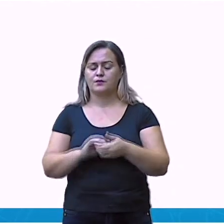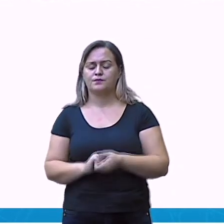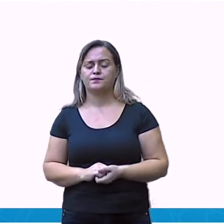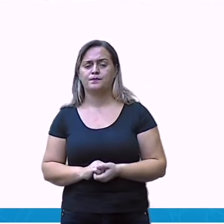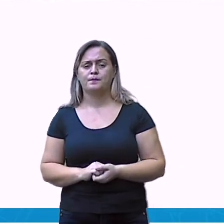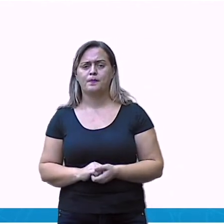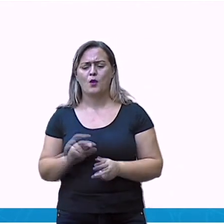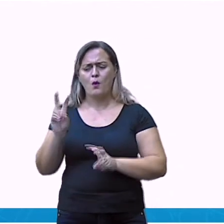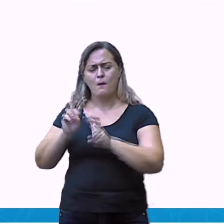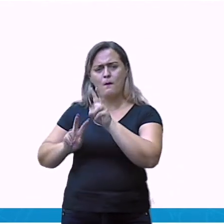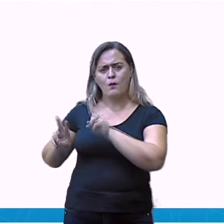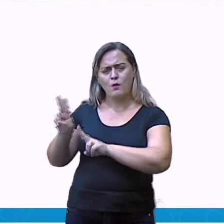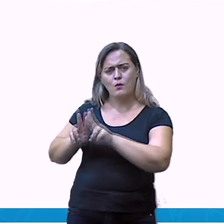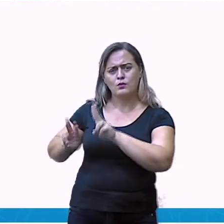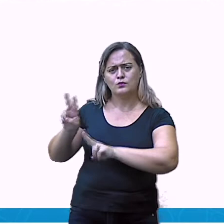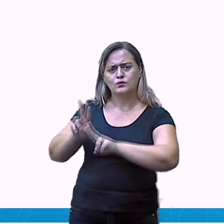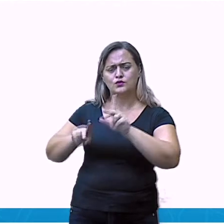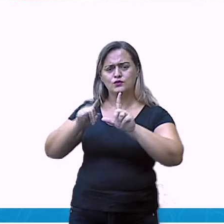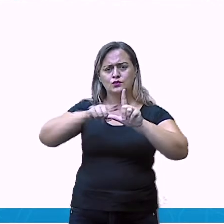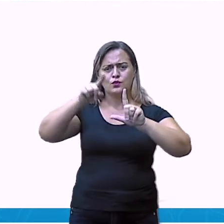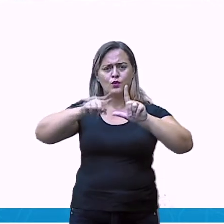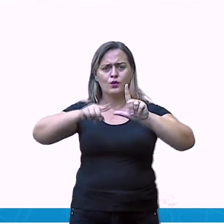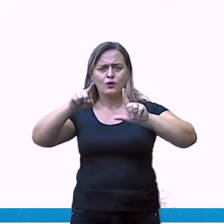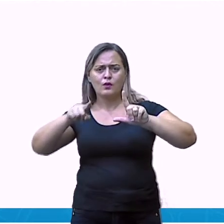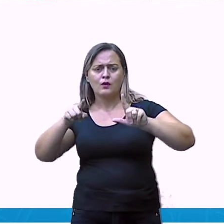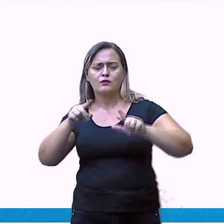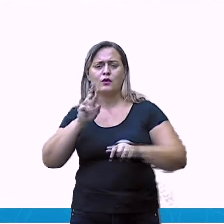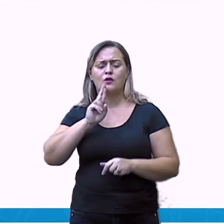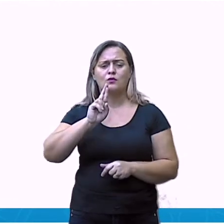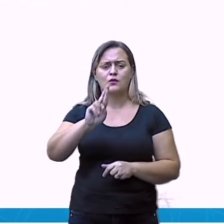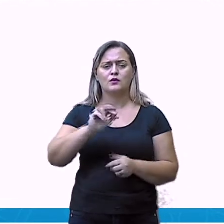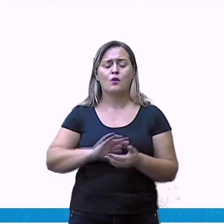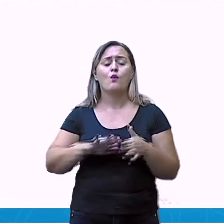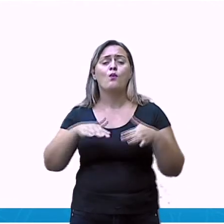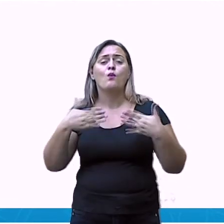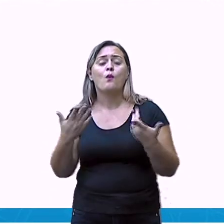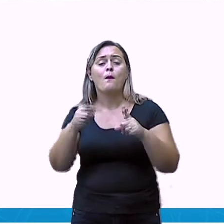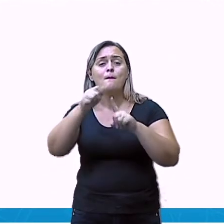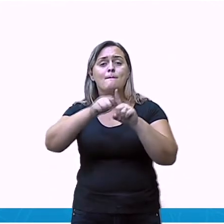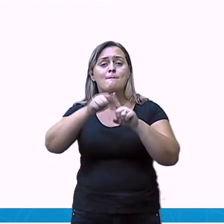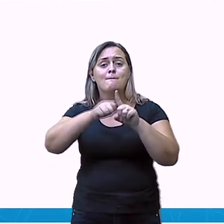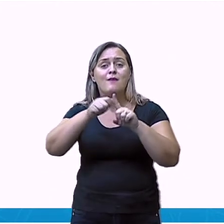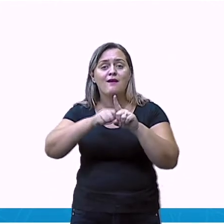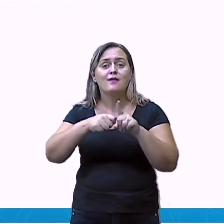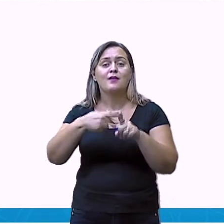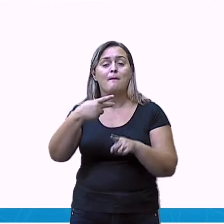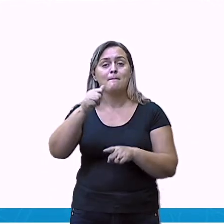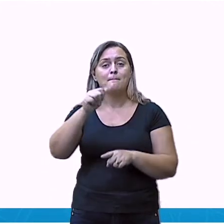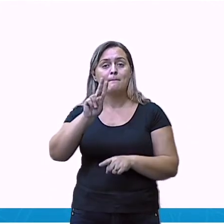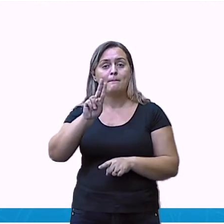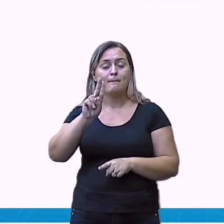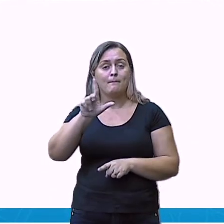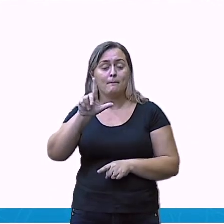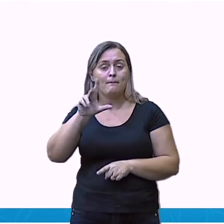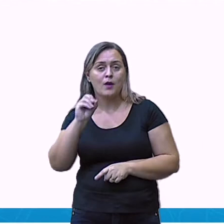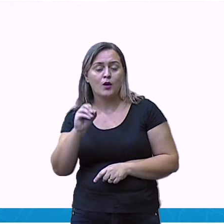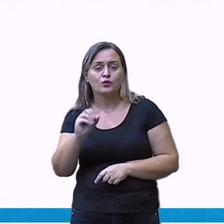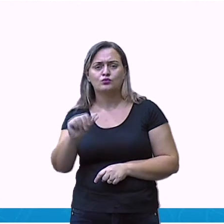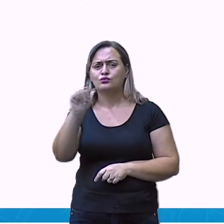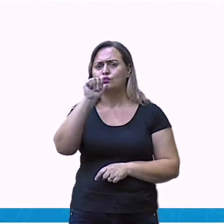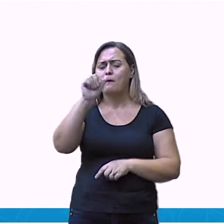Qual foi o mês que ele tomou mais refrigerante? Vamos observar aqui. Se nós olharmos neste gráfico, nós